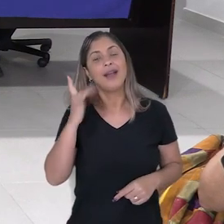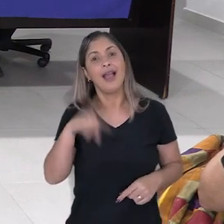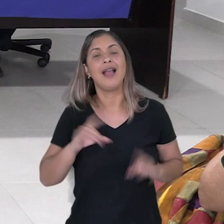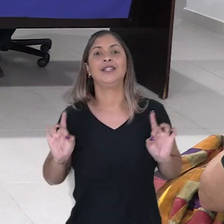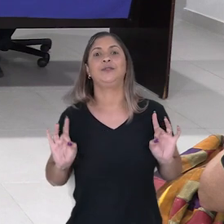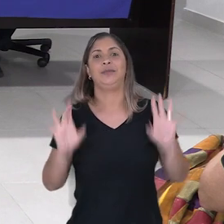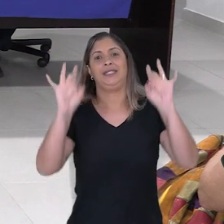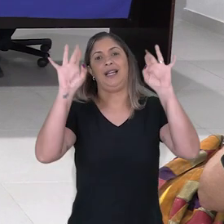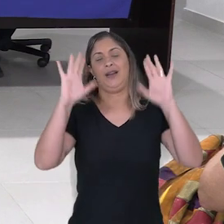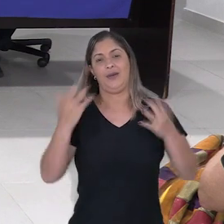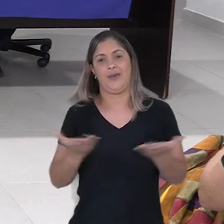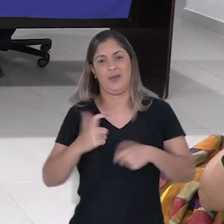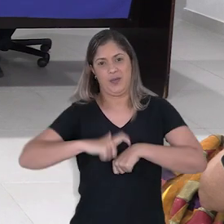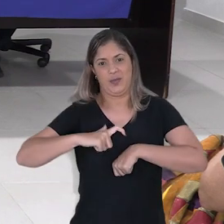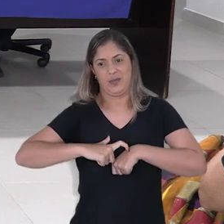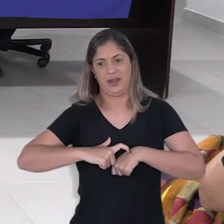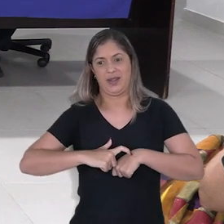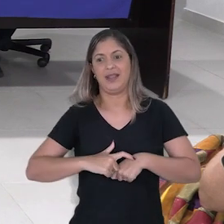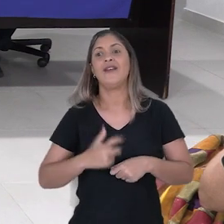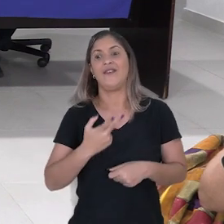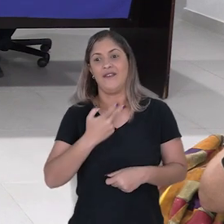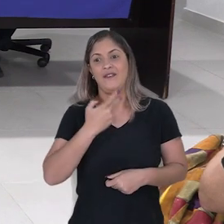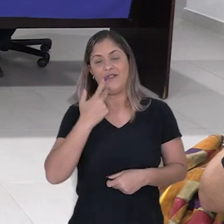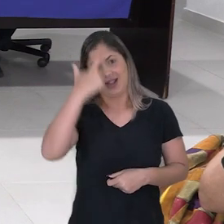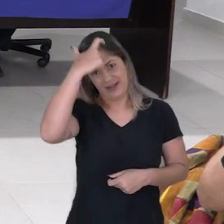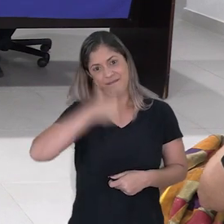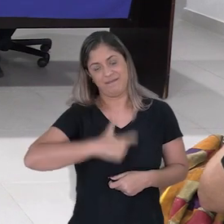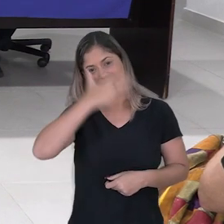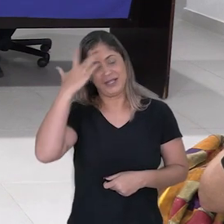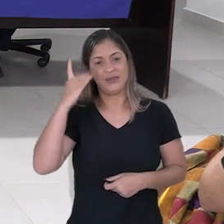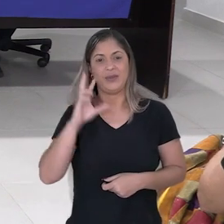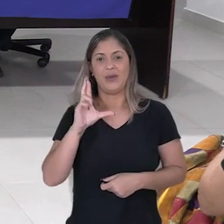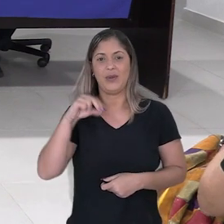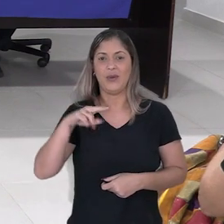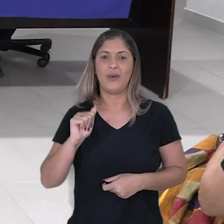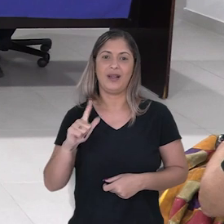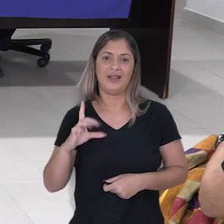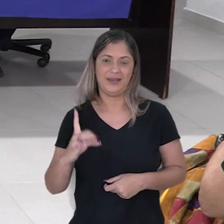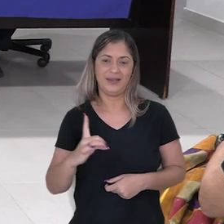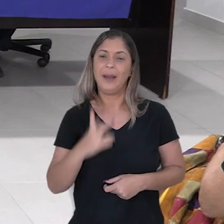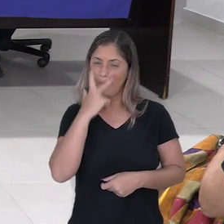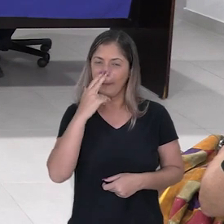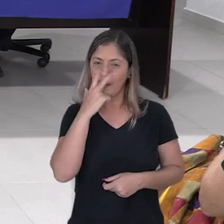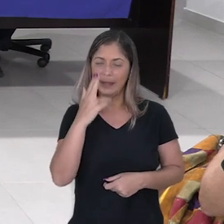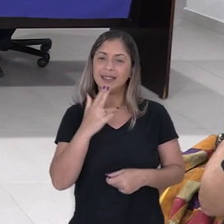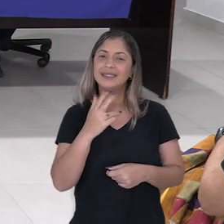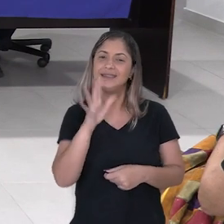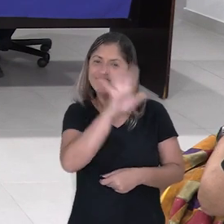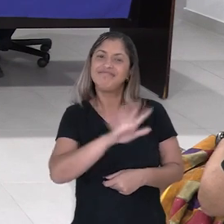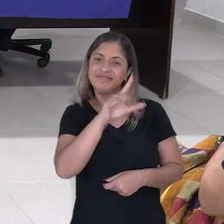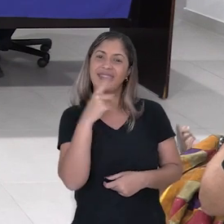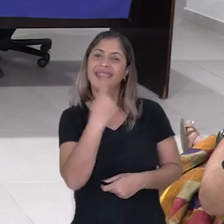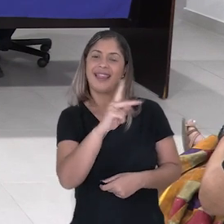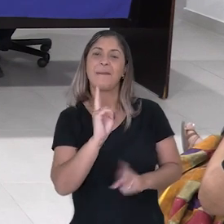esse momento, assim, fala muito sobre a pessoa do Scheller, né? É muito a cara dele esse tipo de iniciativa.